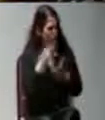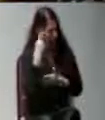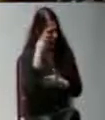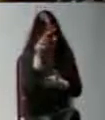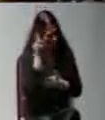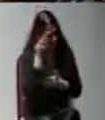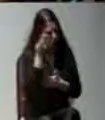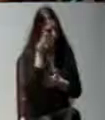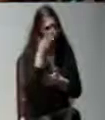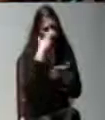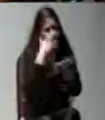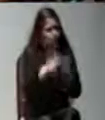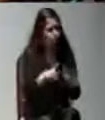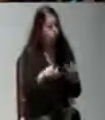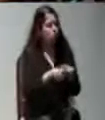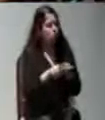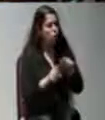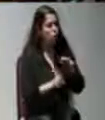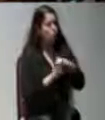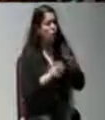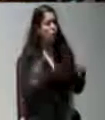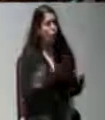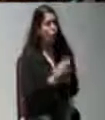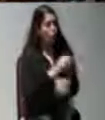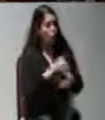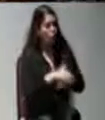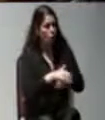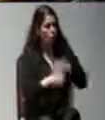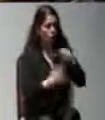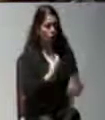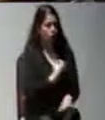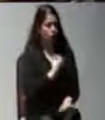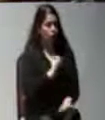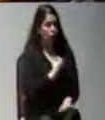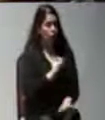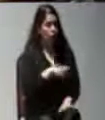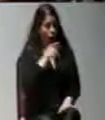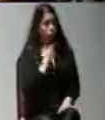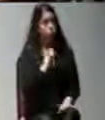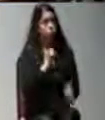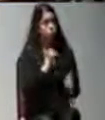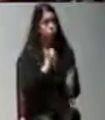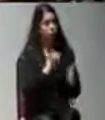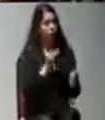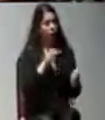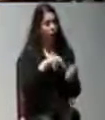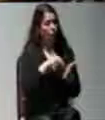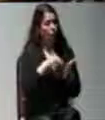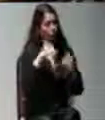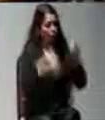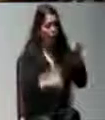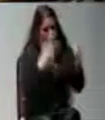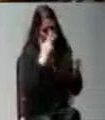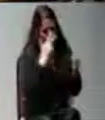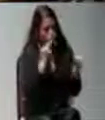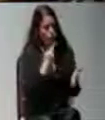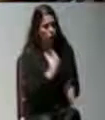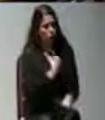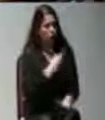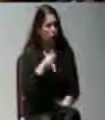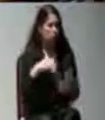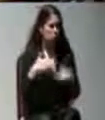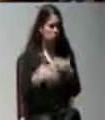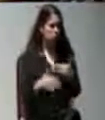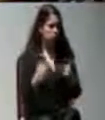não vidas, muitas vidas. Esse alijamento é necessário no processo de desdemocratização no